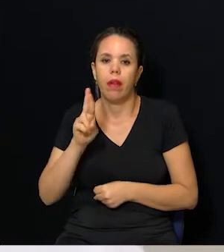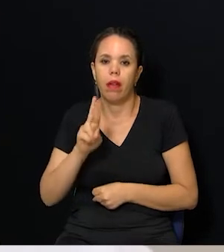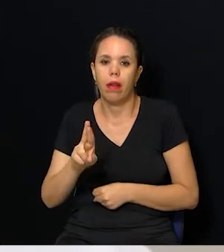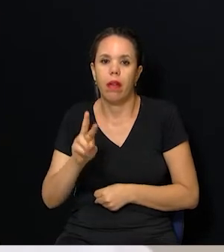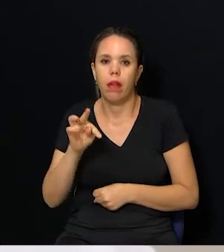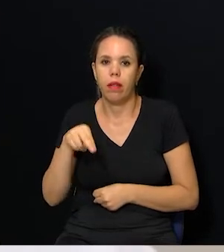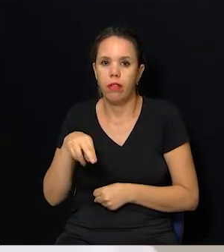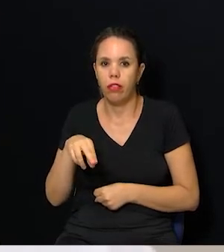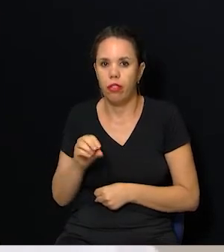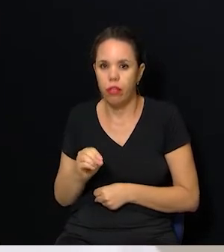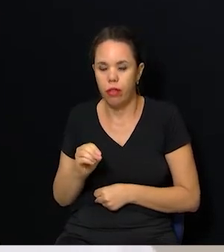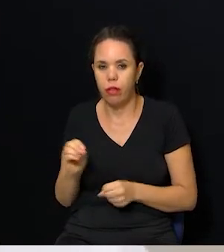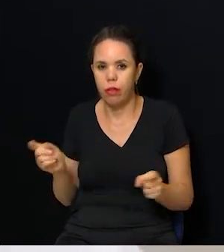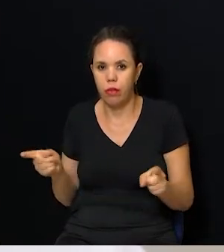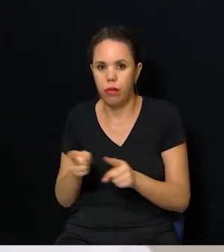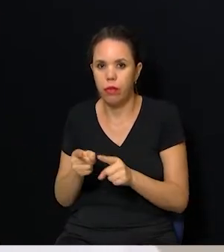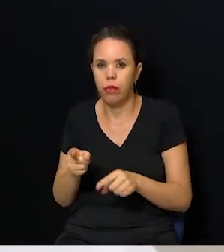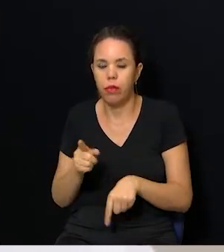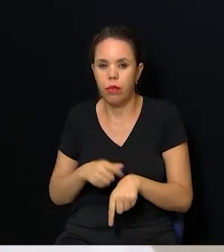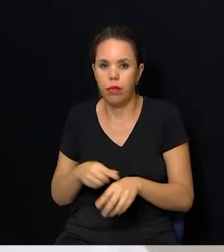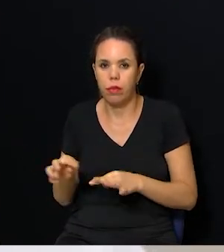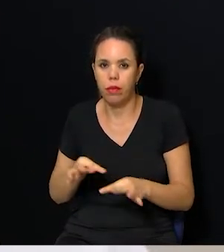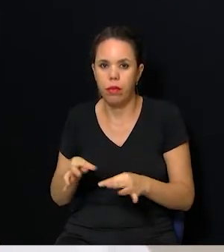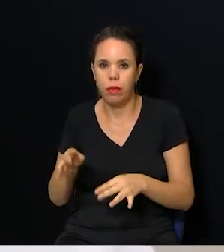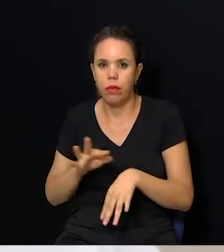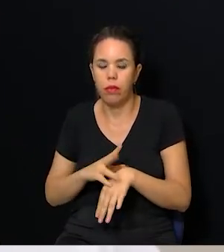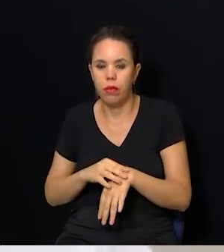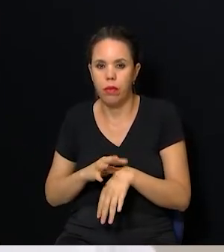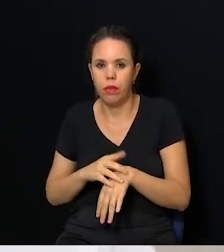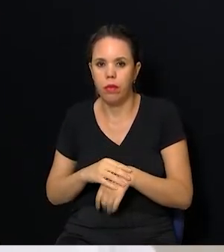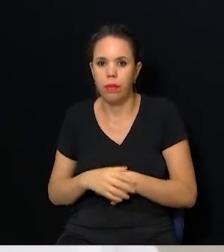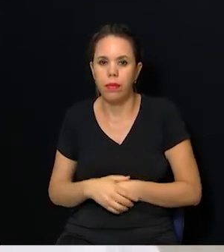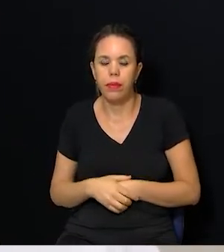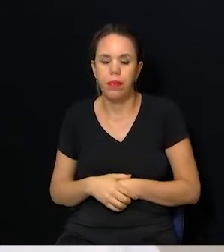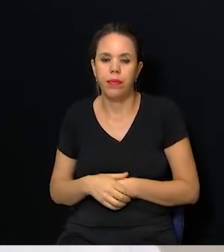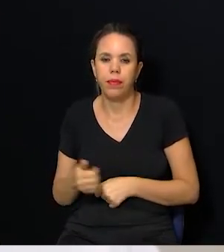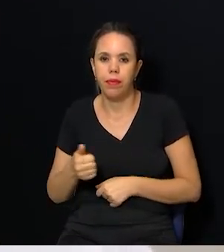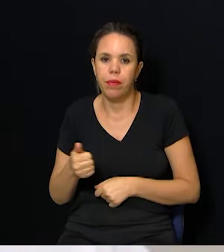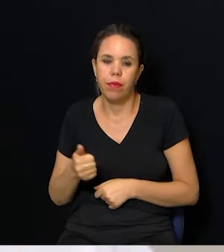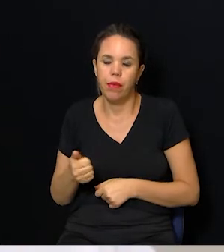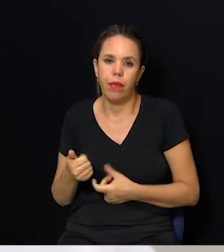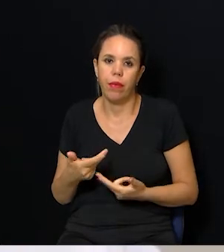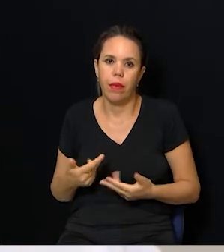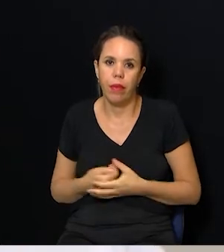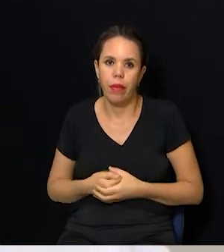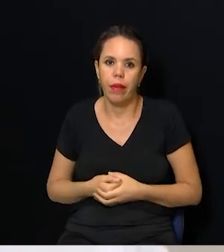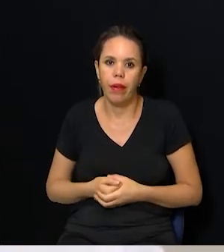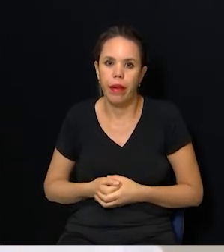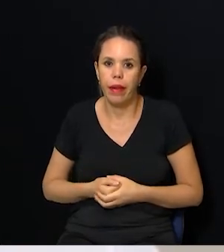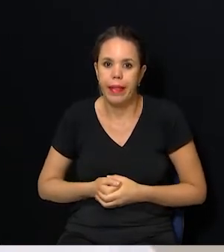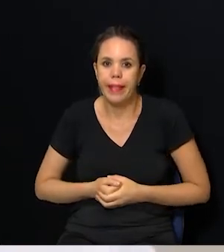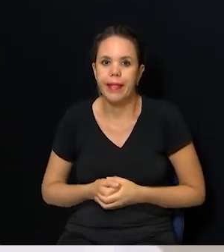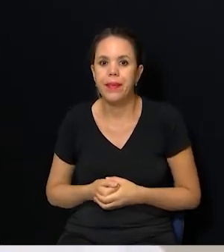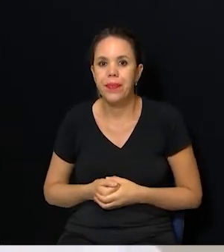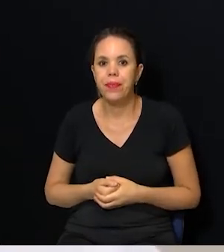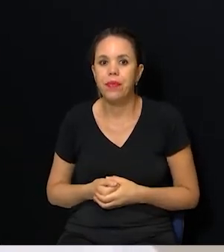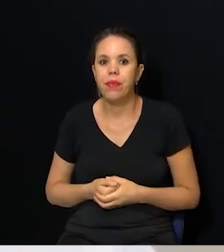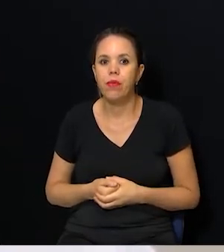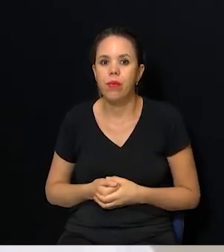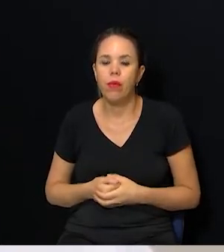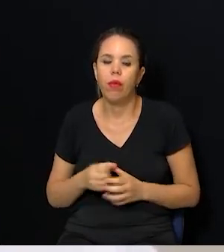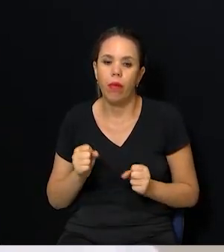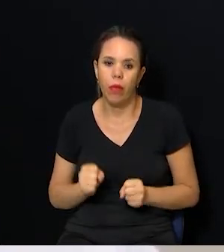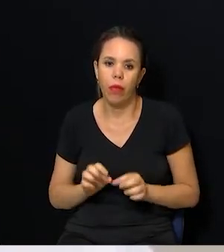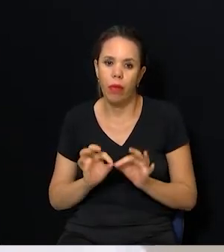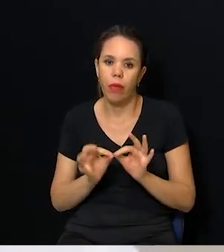tem um tratamento mais curto quando a doença é controlada definitivamente na primeira abordagem, tá? Agora, pode